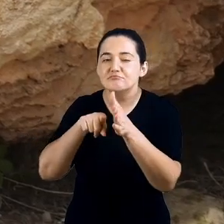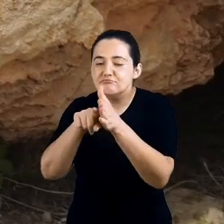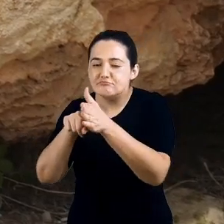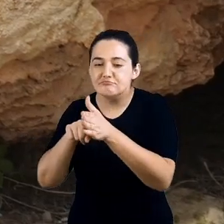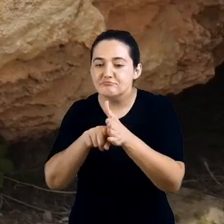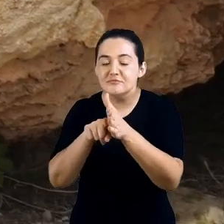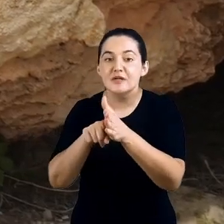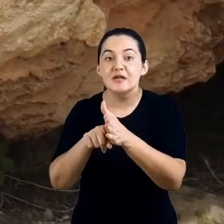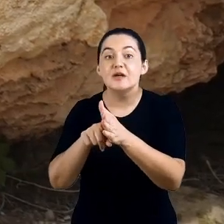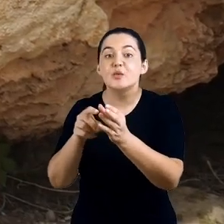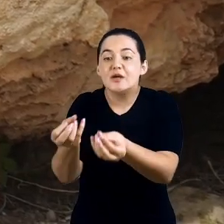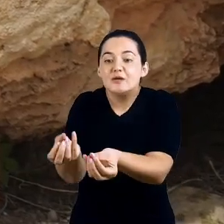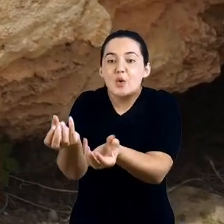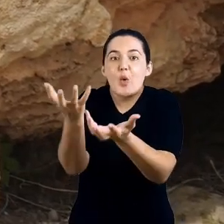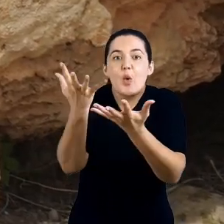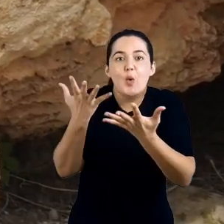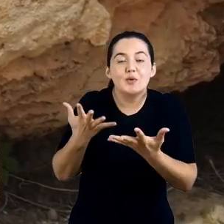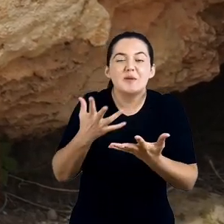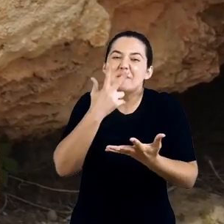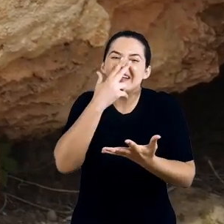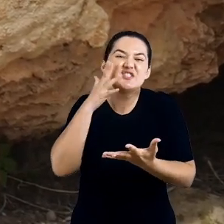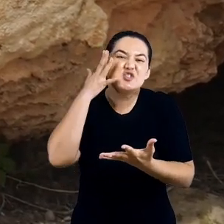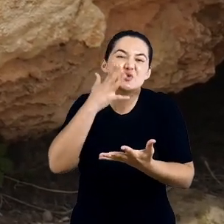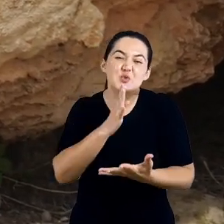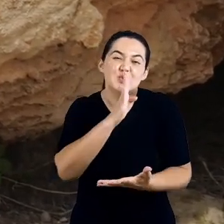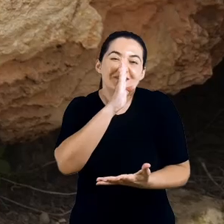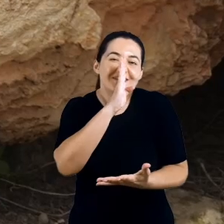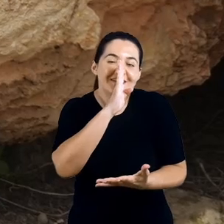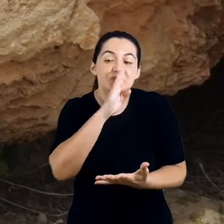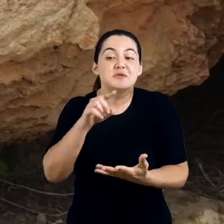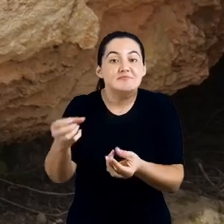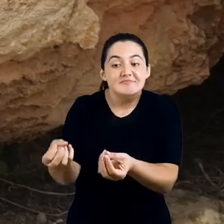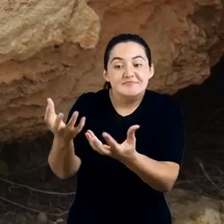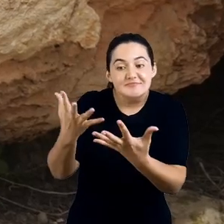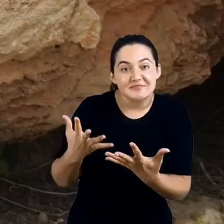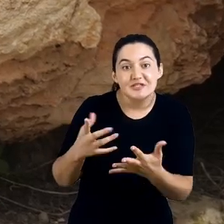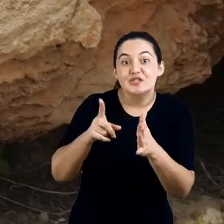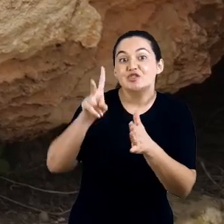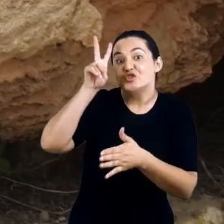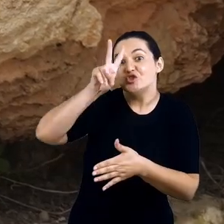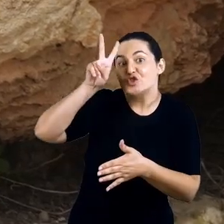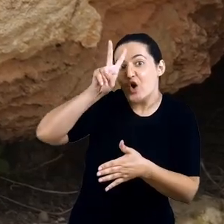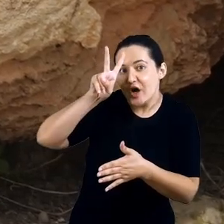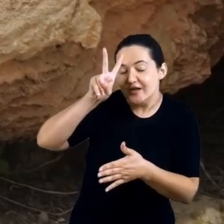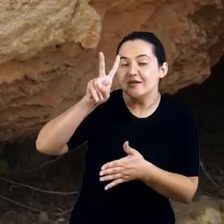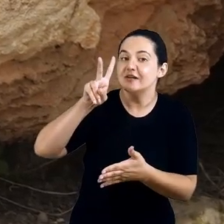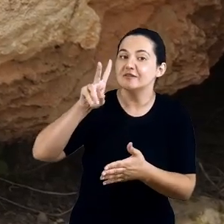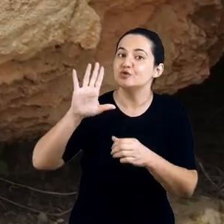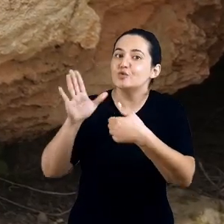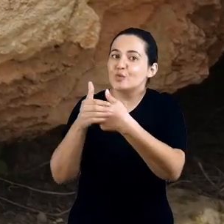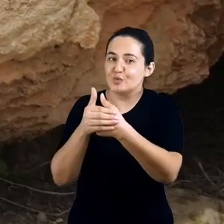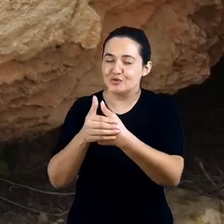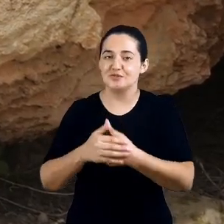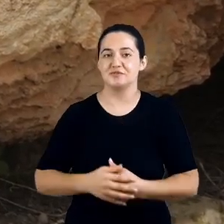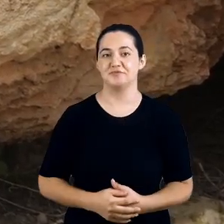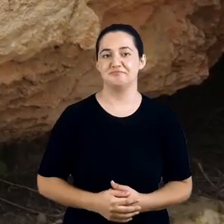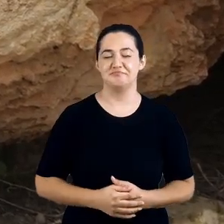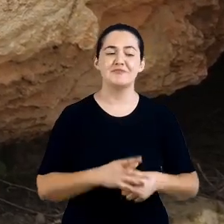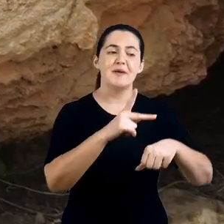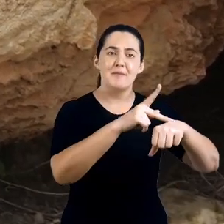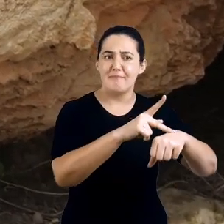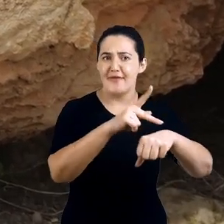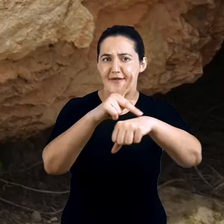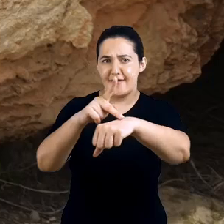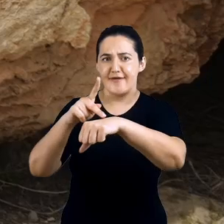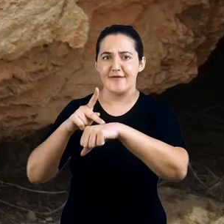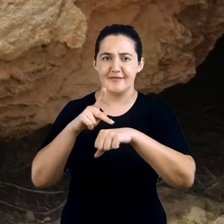um discurso aparentemente silencioso, mas capaz de me contar uma história que, de outra forma, eu não saberia. As pedras,